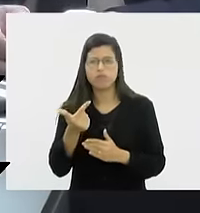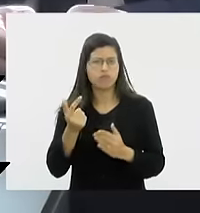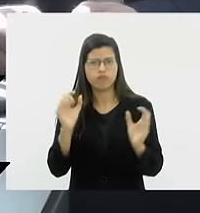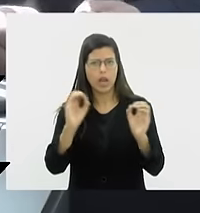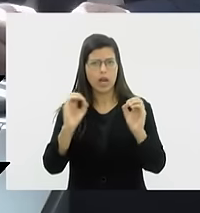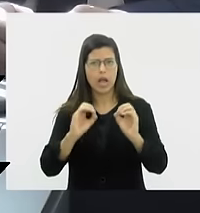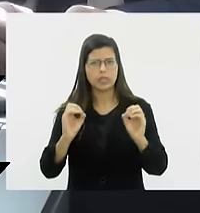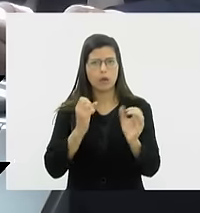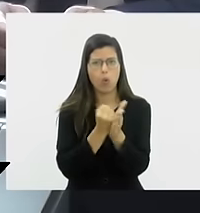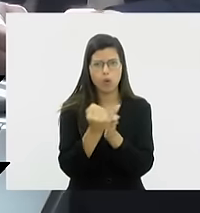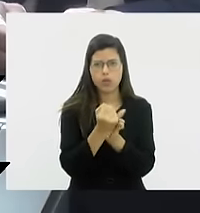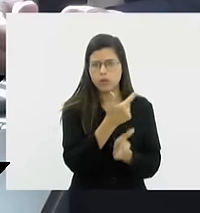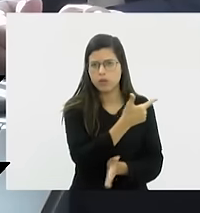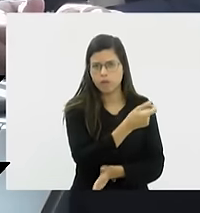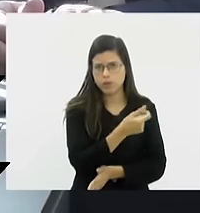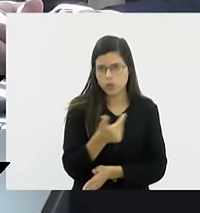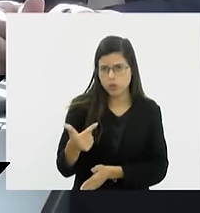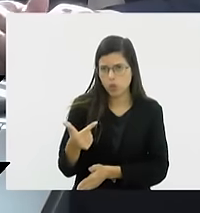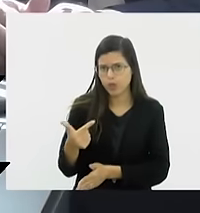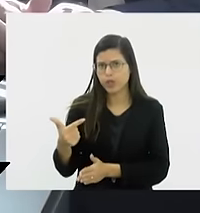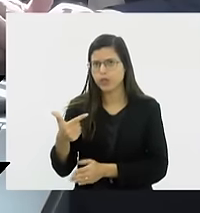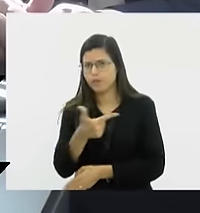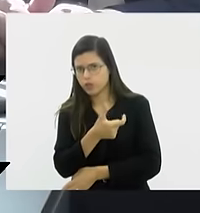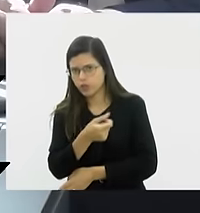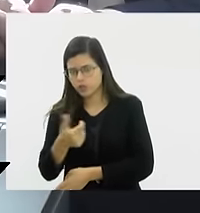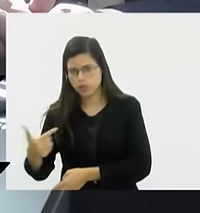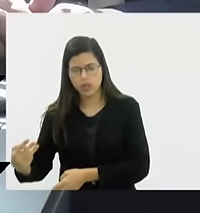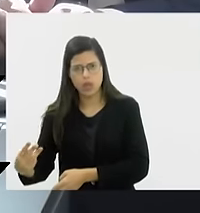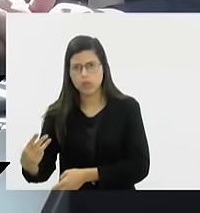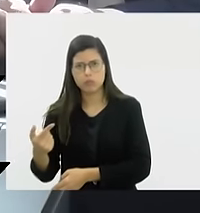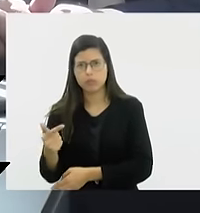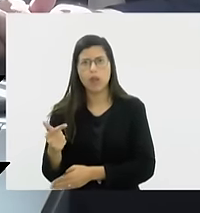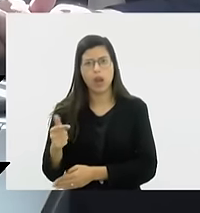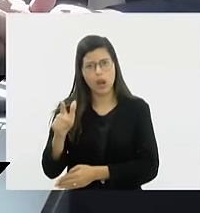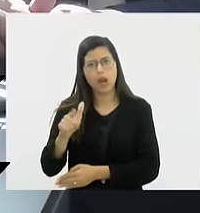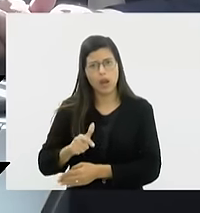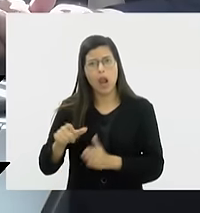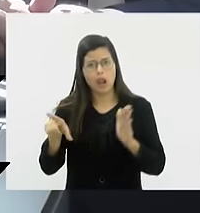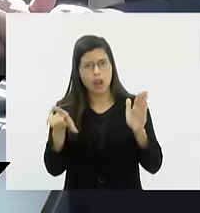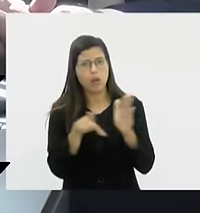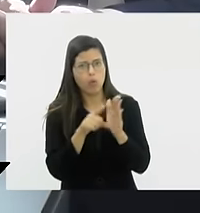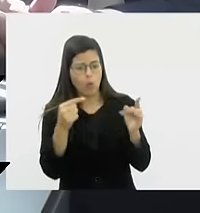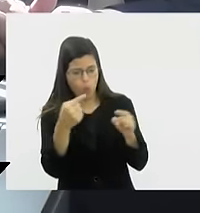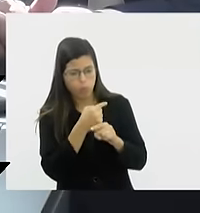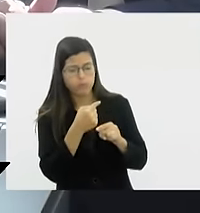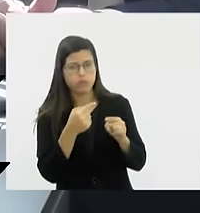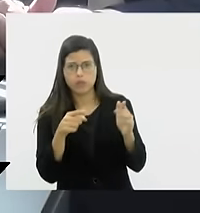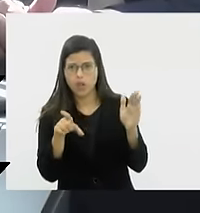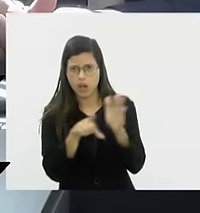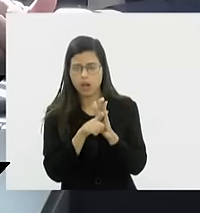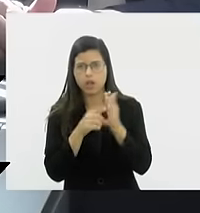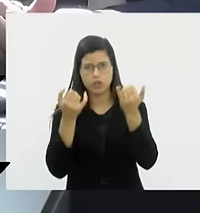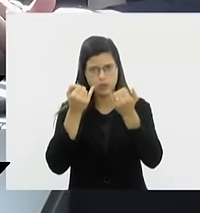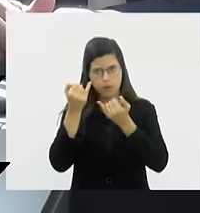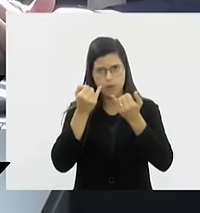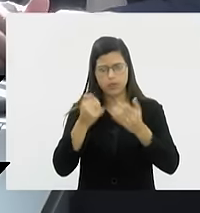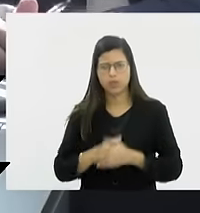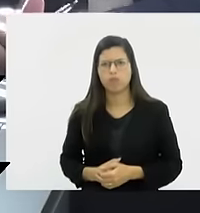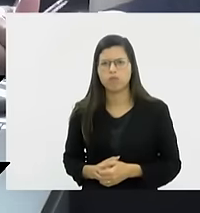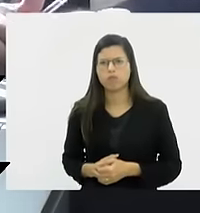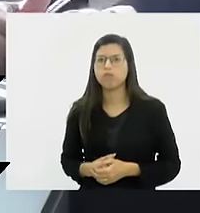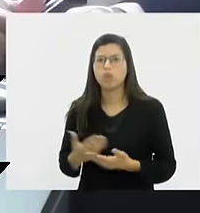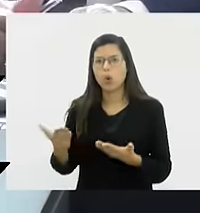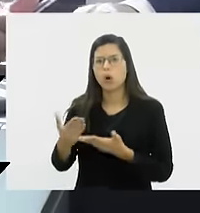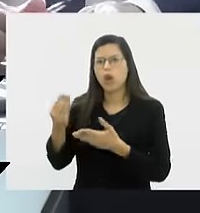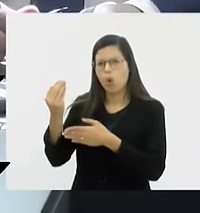tem. Deputado. Então está ferindo a lei de acesso à informação. Então, por favor, presidente, eu queria mais uma vez incluir o